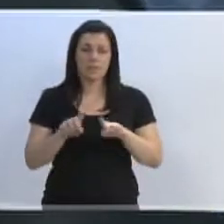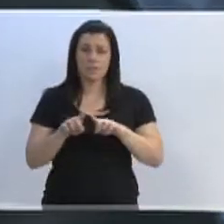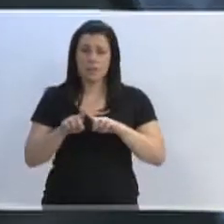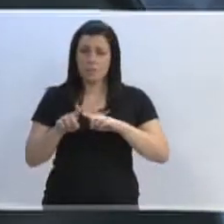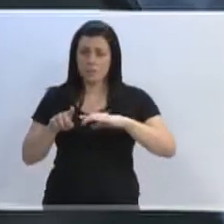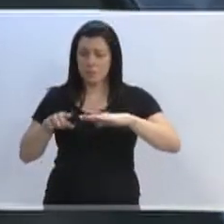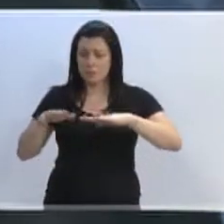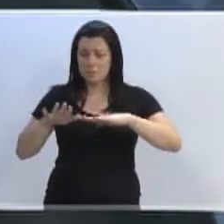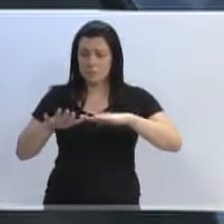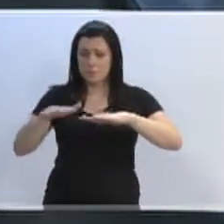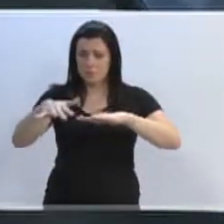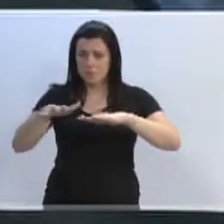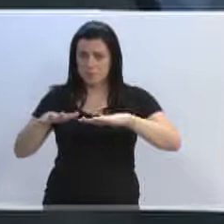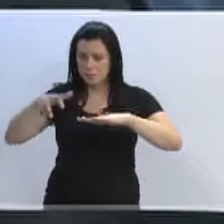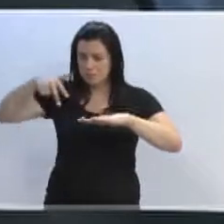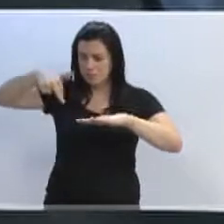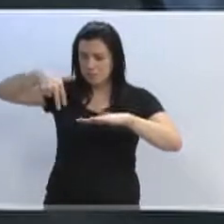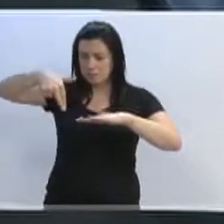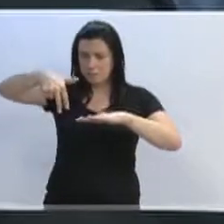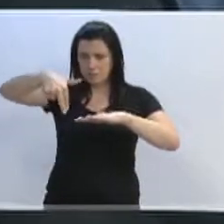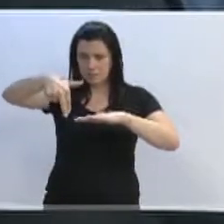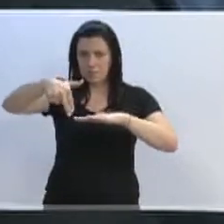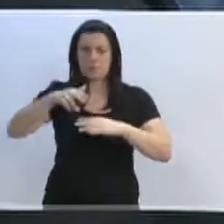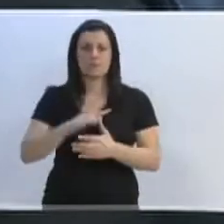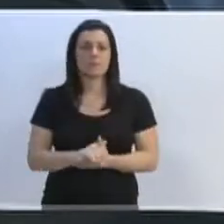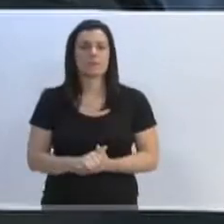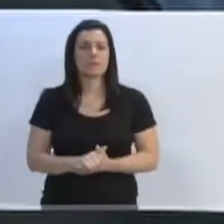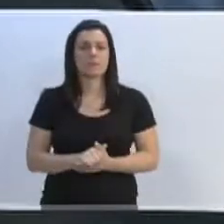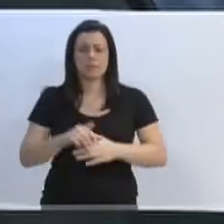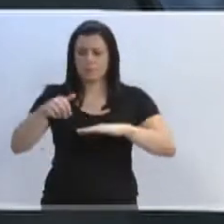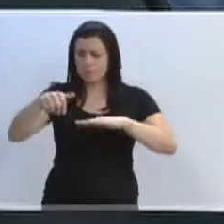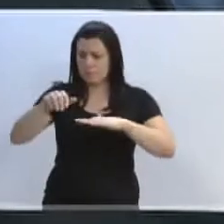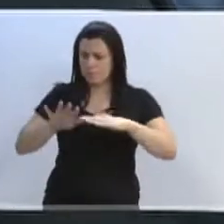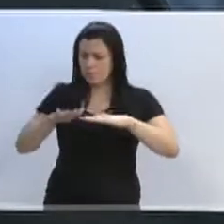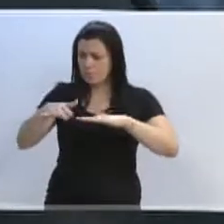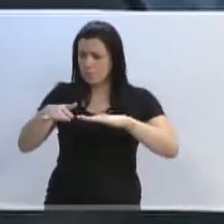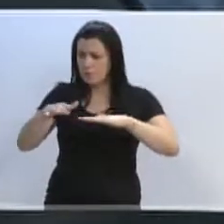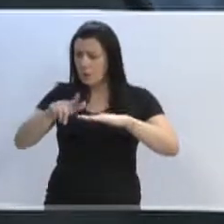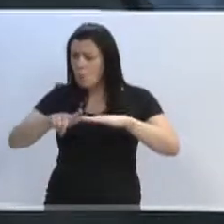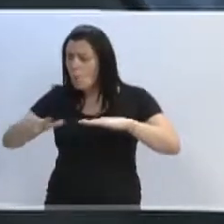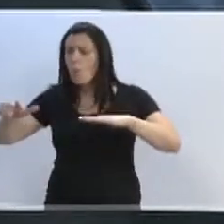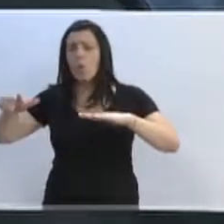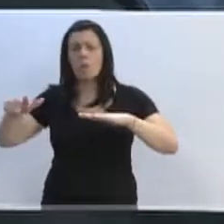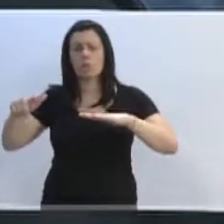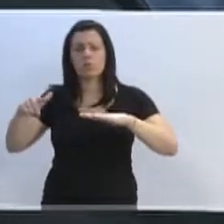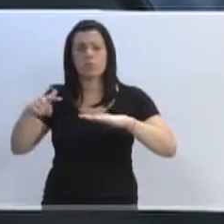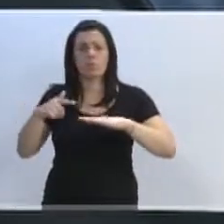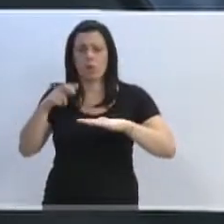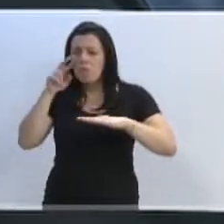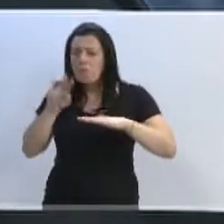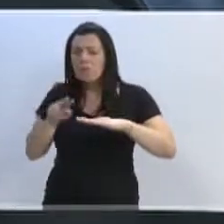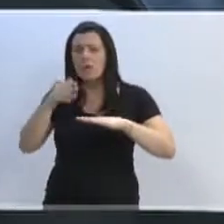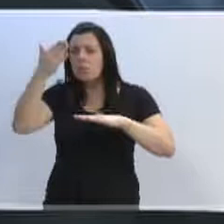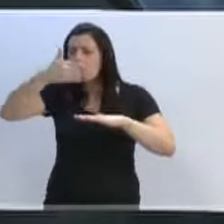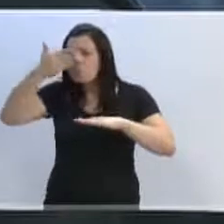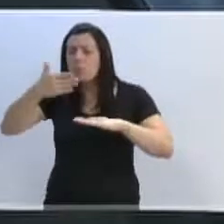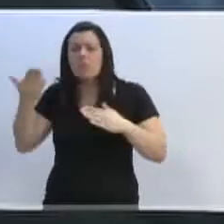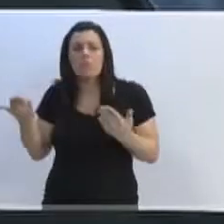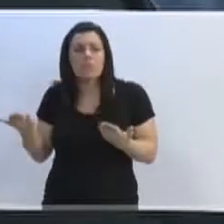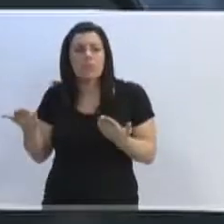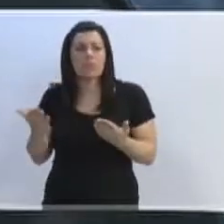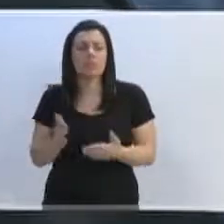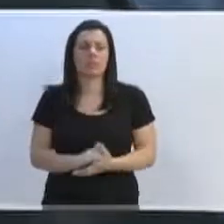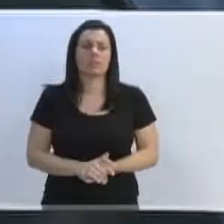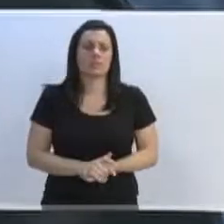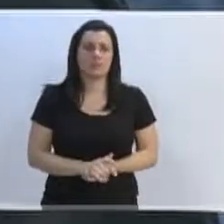E faixa de segurança. E as faixas também não apagadas, como tem diversas aí que a gente quase não vê mais. Né? Que tá, a